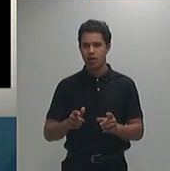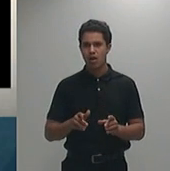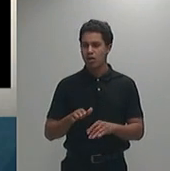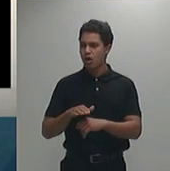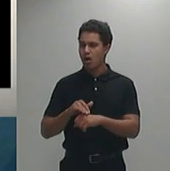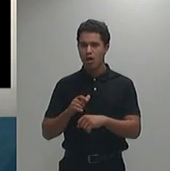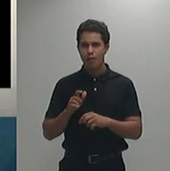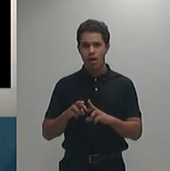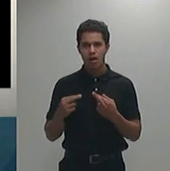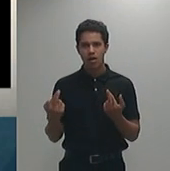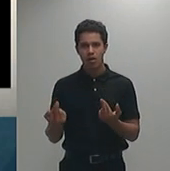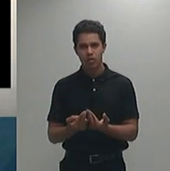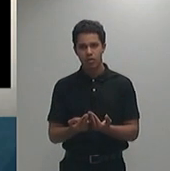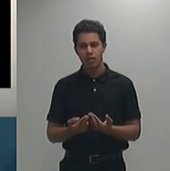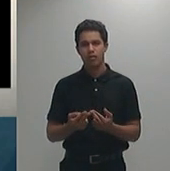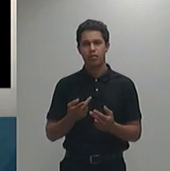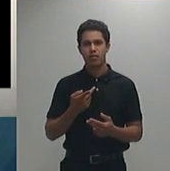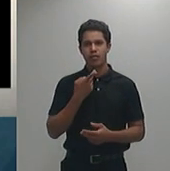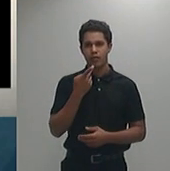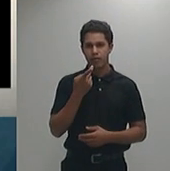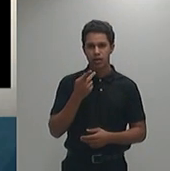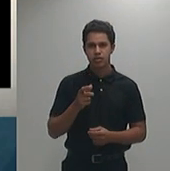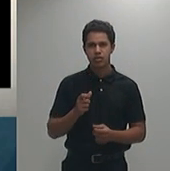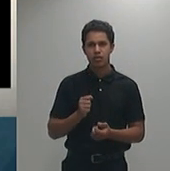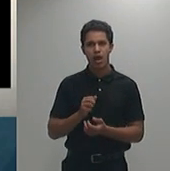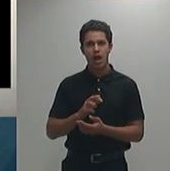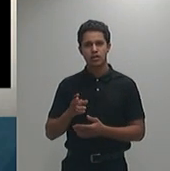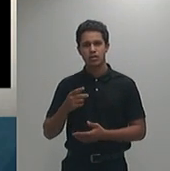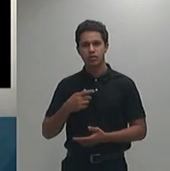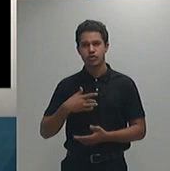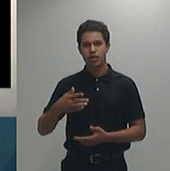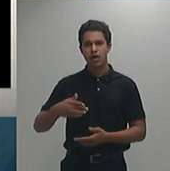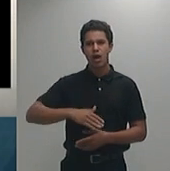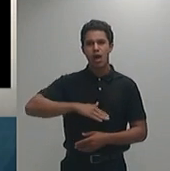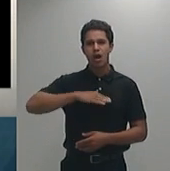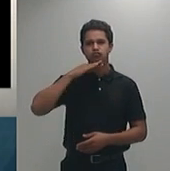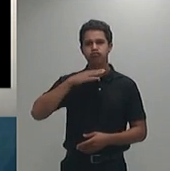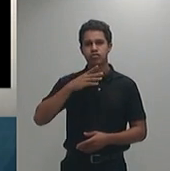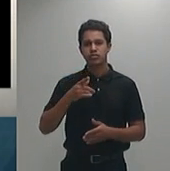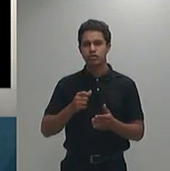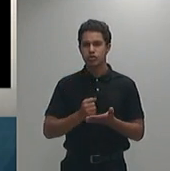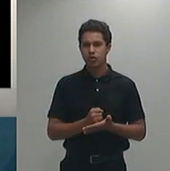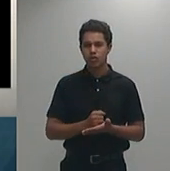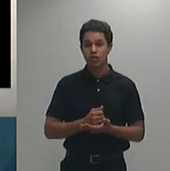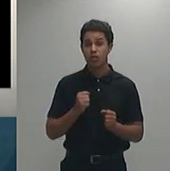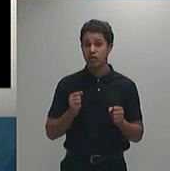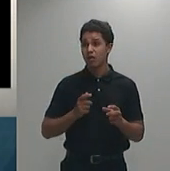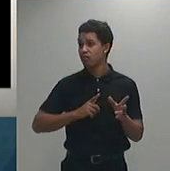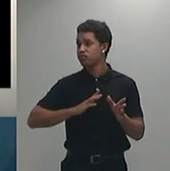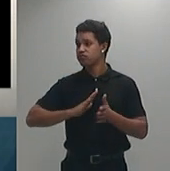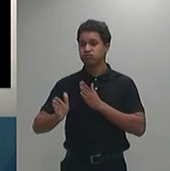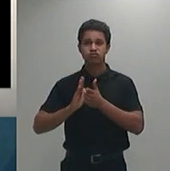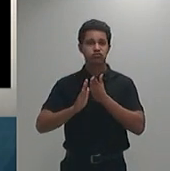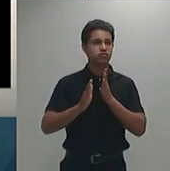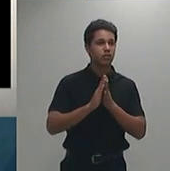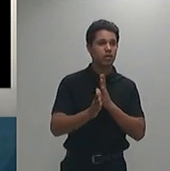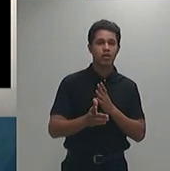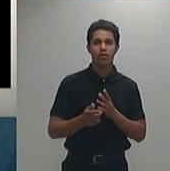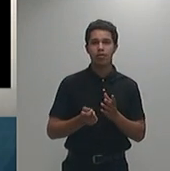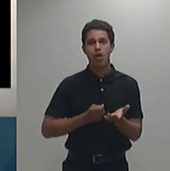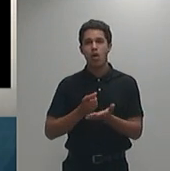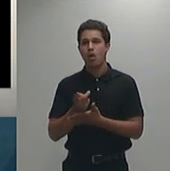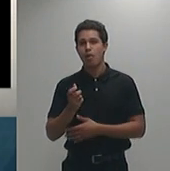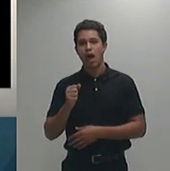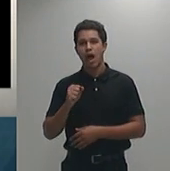para deliberar sobre uma ação de abuso de controle poderiam sair correndo para comprar ações por 100reais